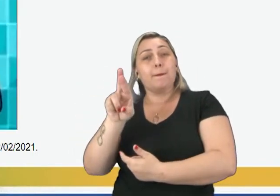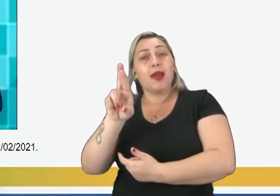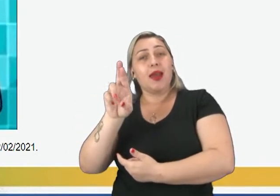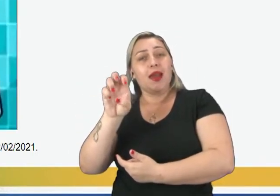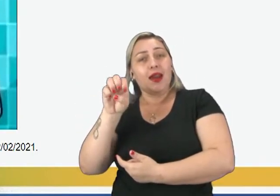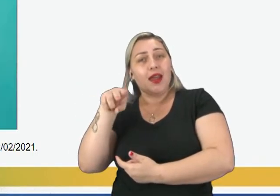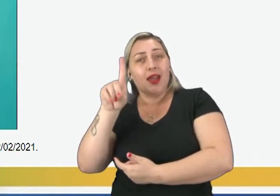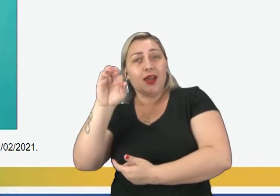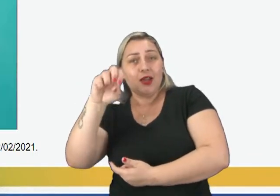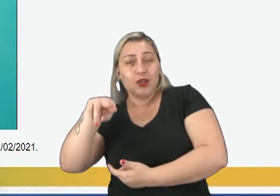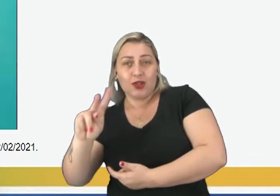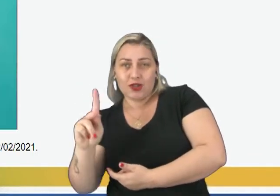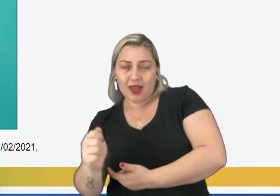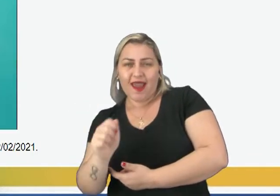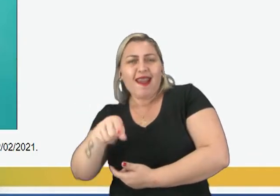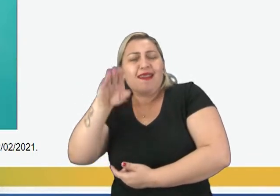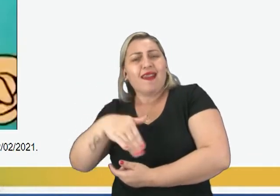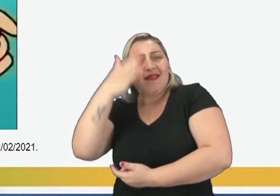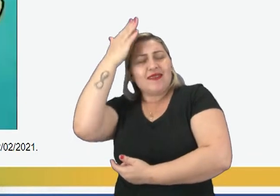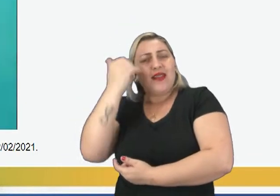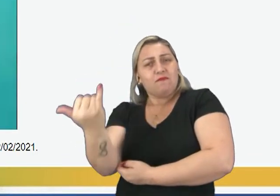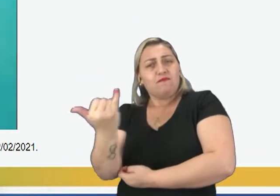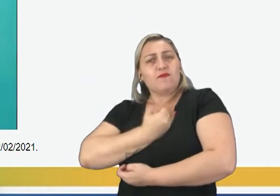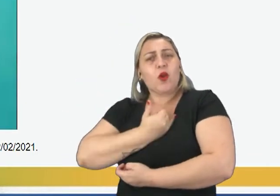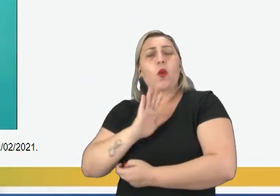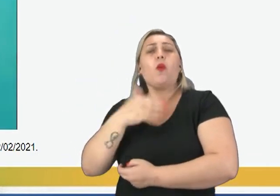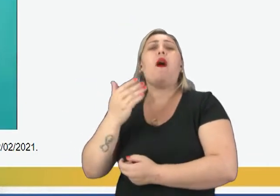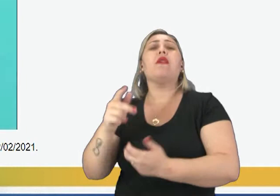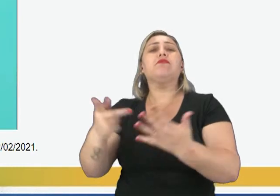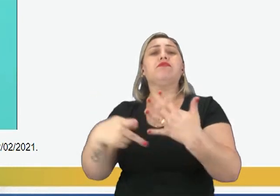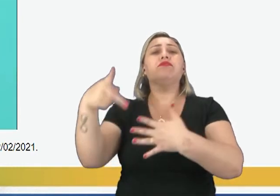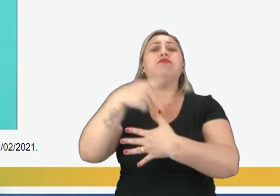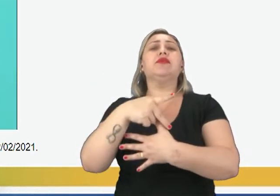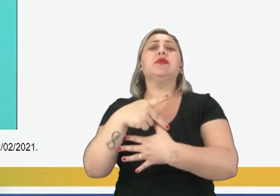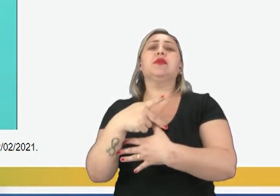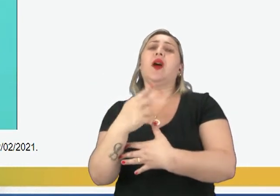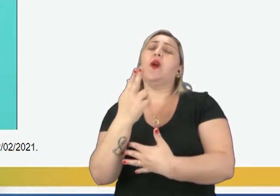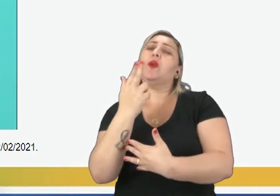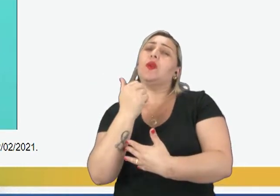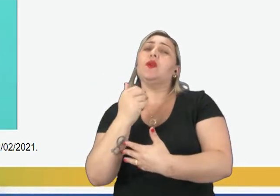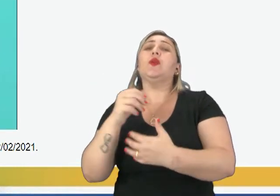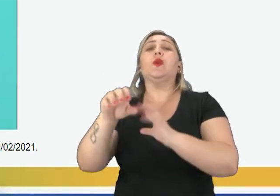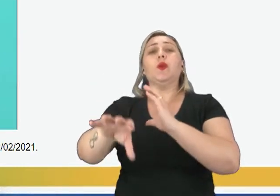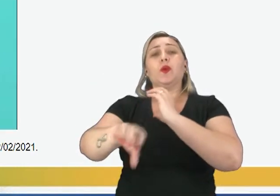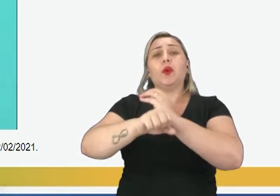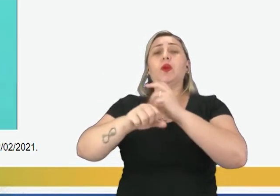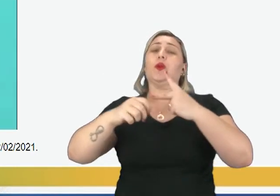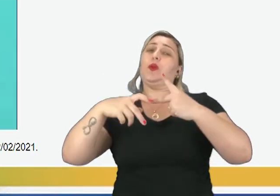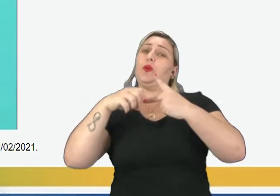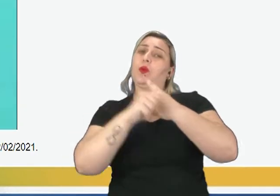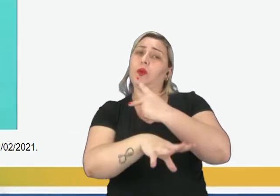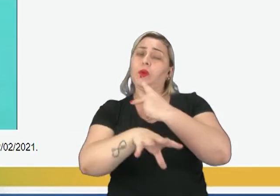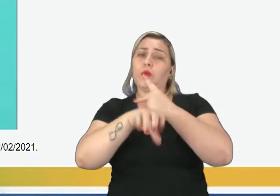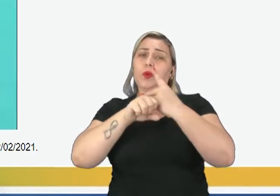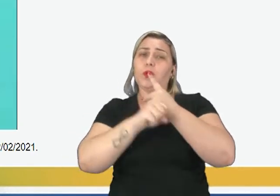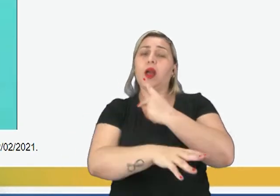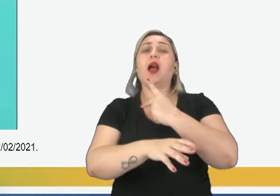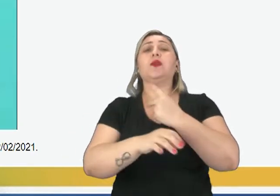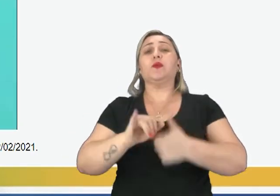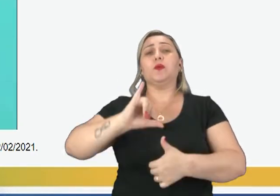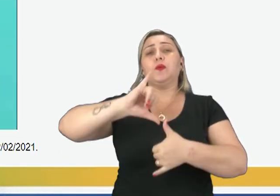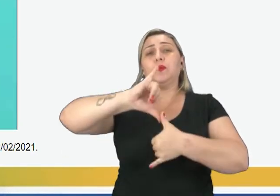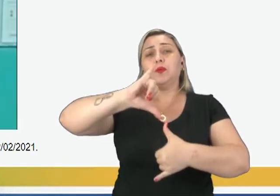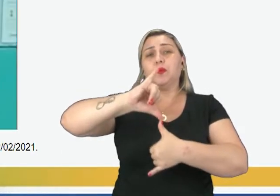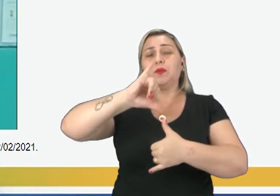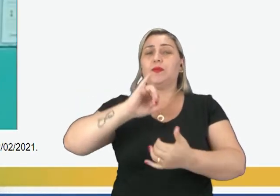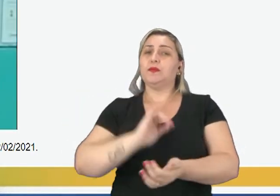Merendinha. Então, quem sabe me dizer quais são os principais nutrientes? Eu sei. Os carboidratos, as proteínas e as gorduras conhecidas